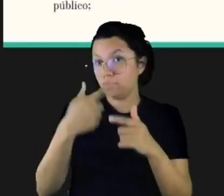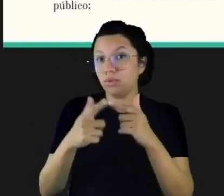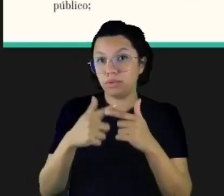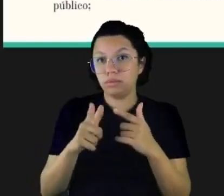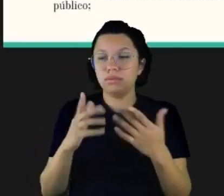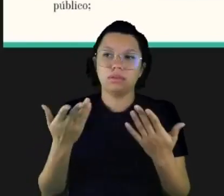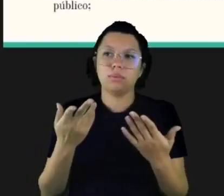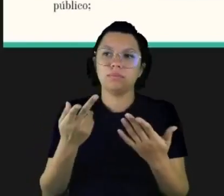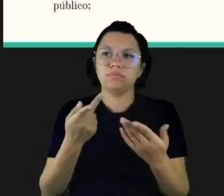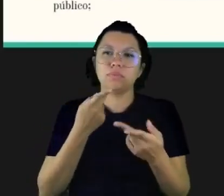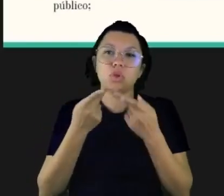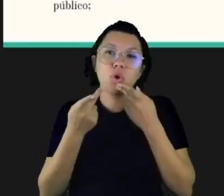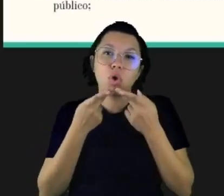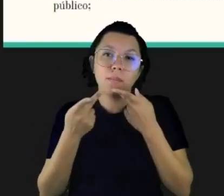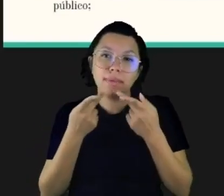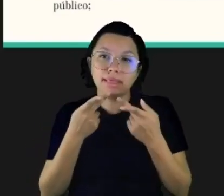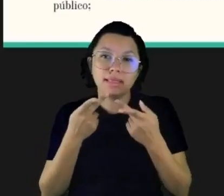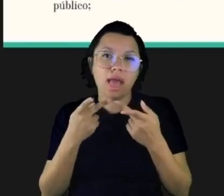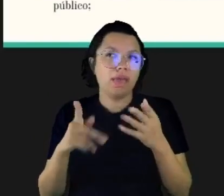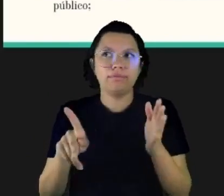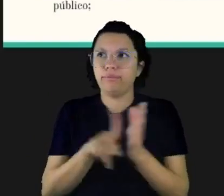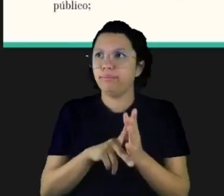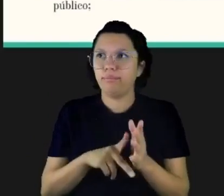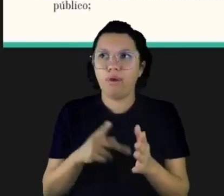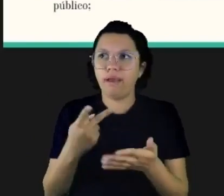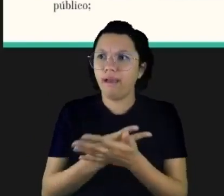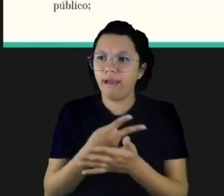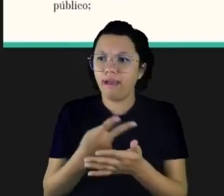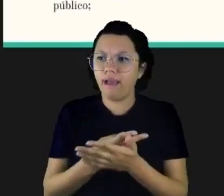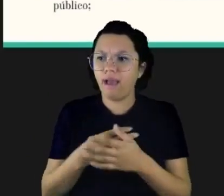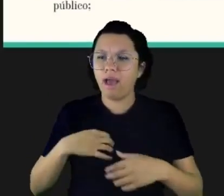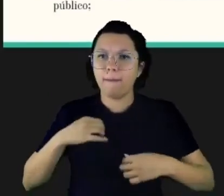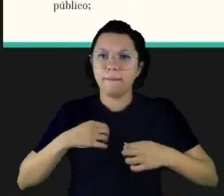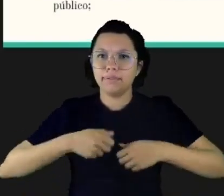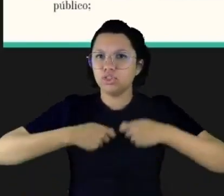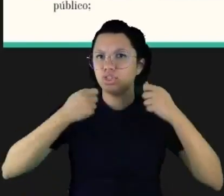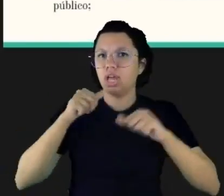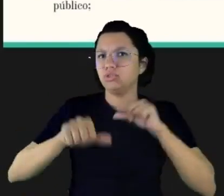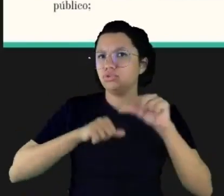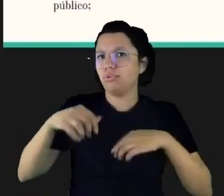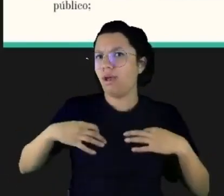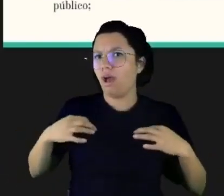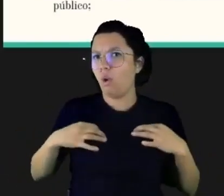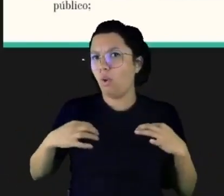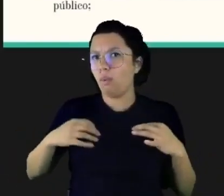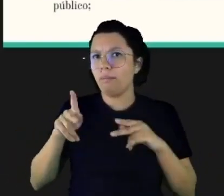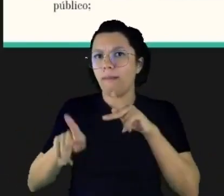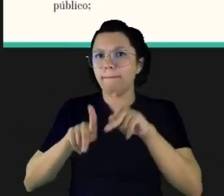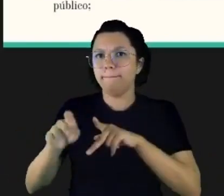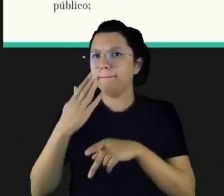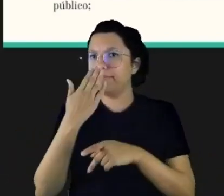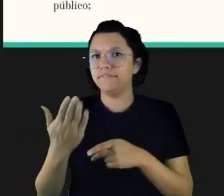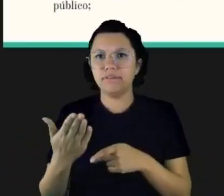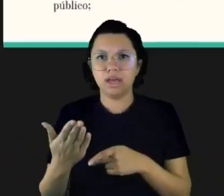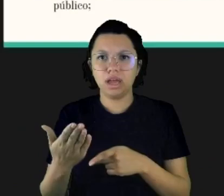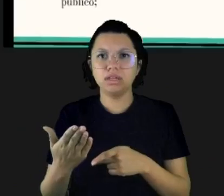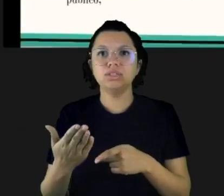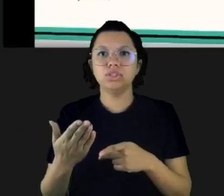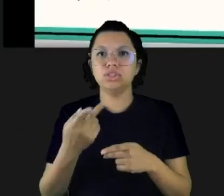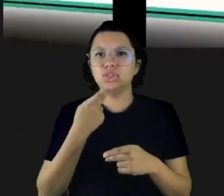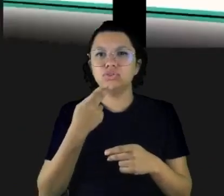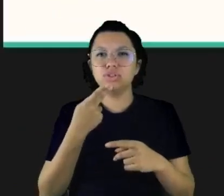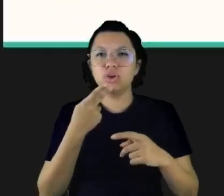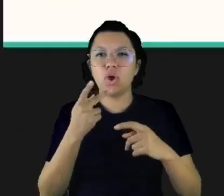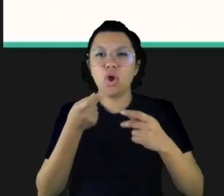indevidos, sexualidade alterada, trocar de roupa em público, isso começa a ser coisas comuns de acontecer, tá?